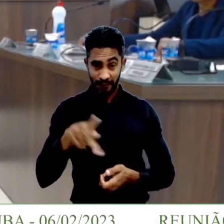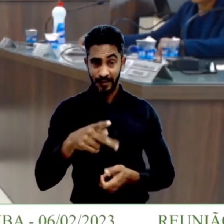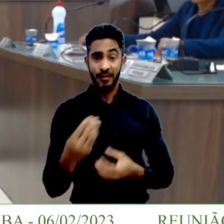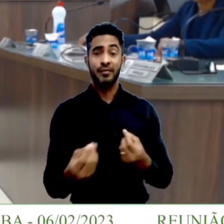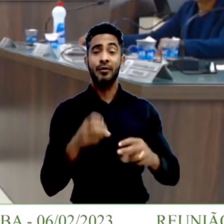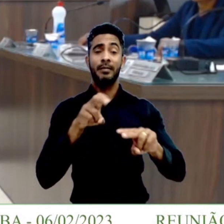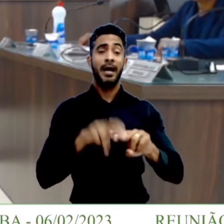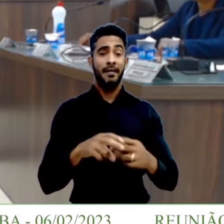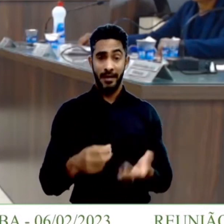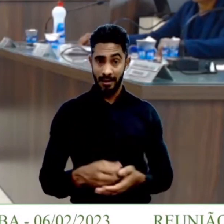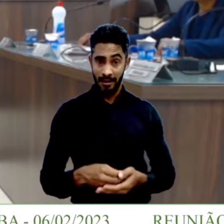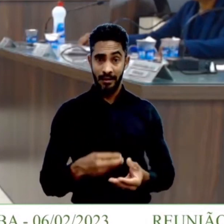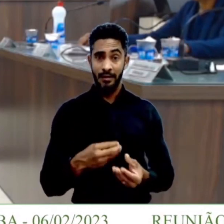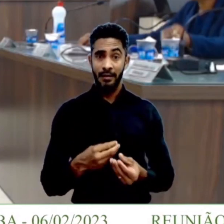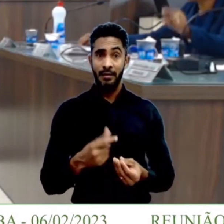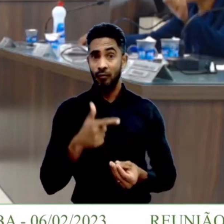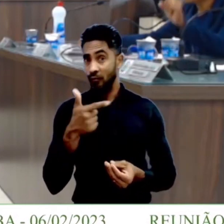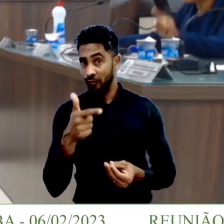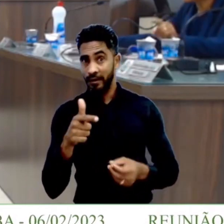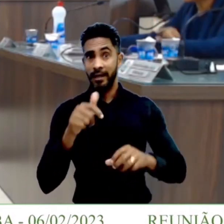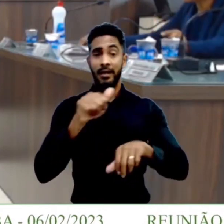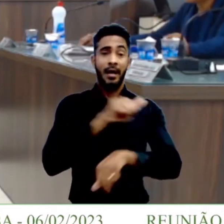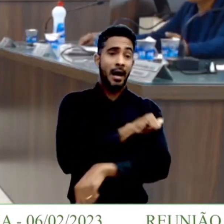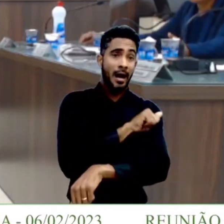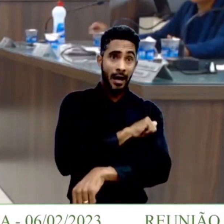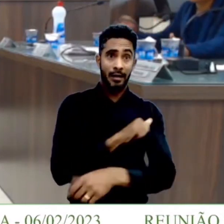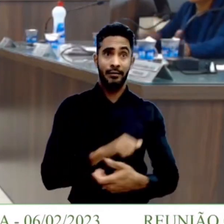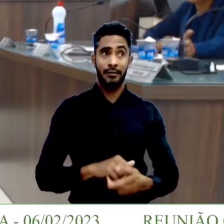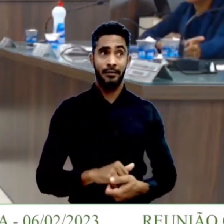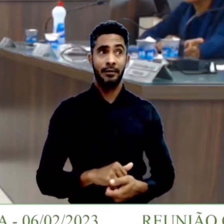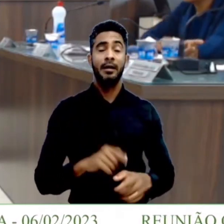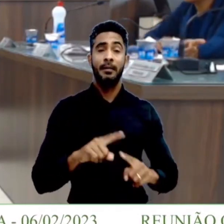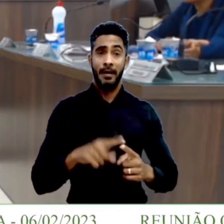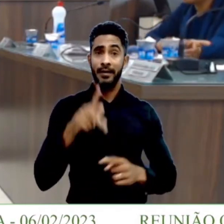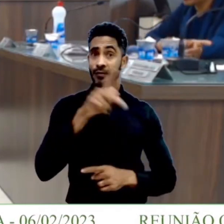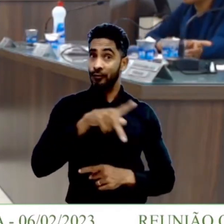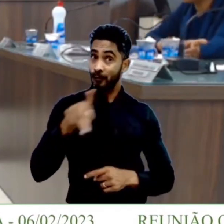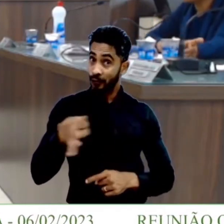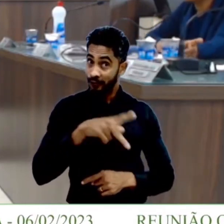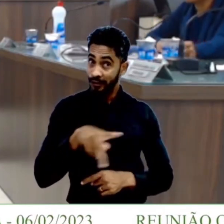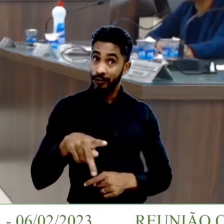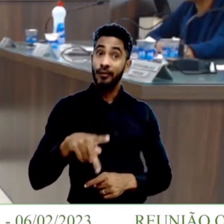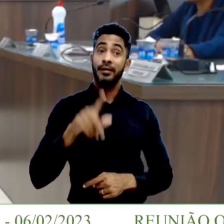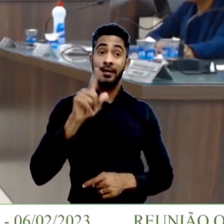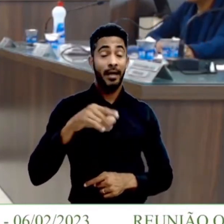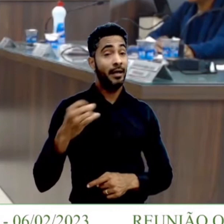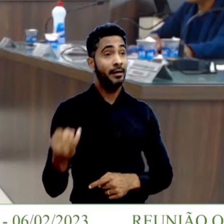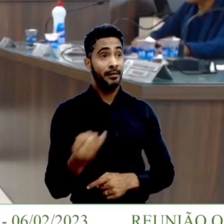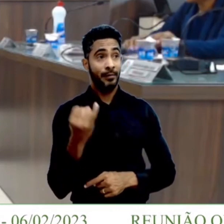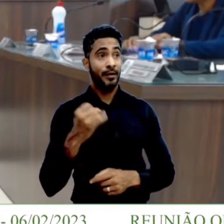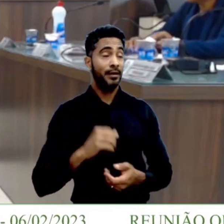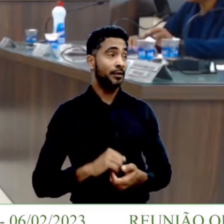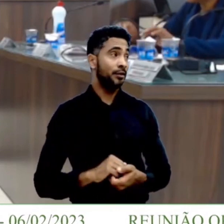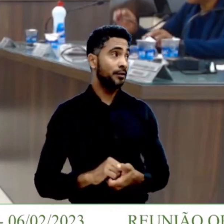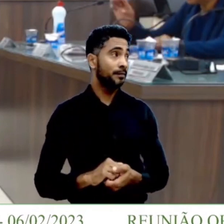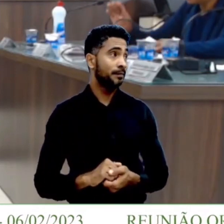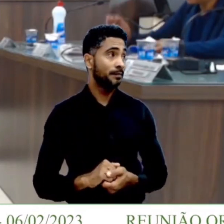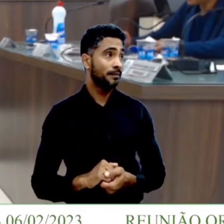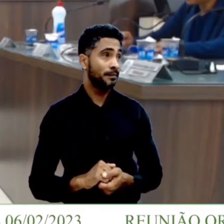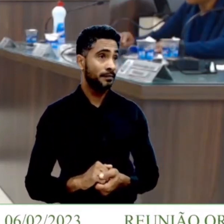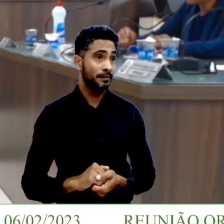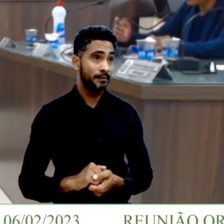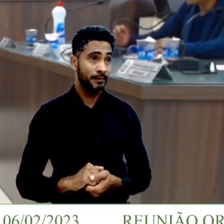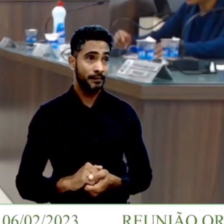porque tem que ter aluno para sentar. Mas os professores são a ferramenta que lida com o recurso humano. A parte, colega. Então, assim,